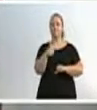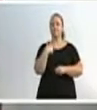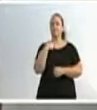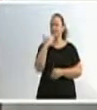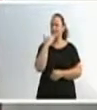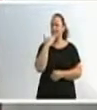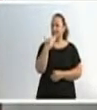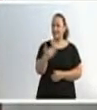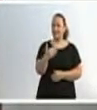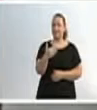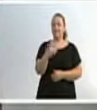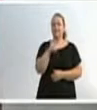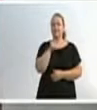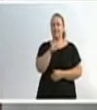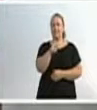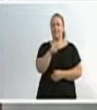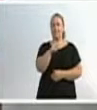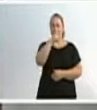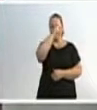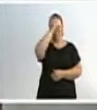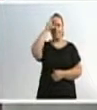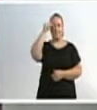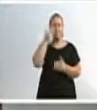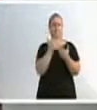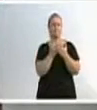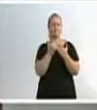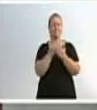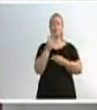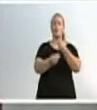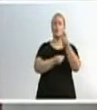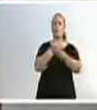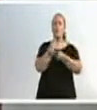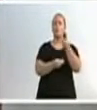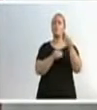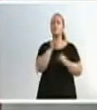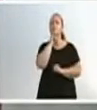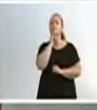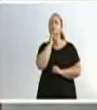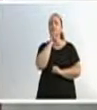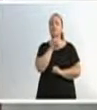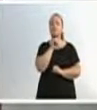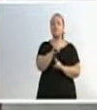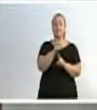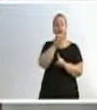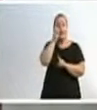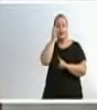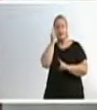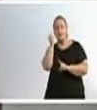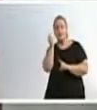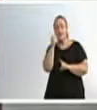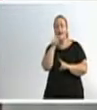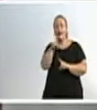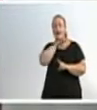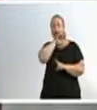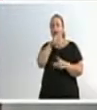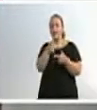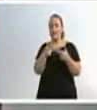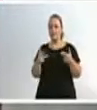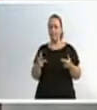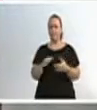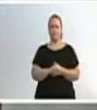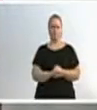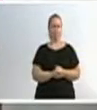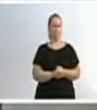executivo estudasse a possibilidade de diminuição de IPTU para quem adotasse aqueles animais no CEPREAD. Me ligaram de